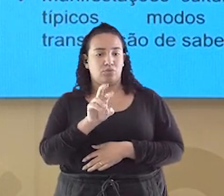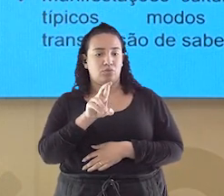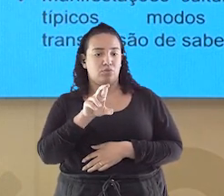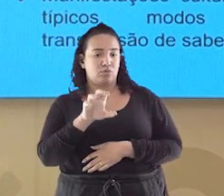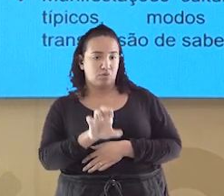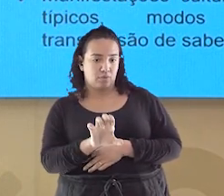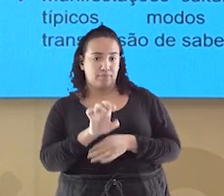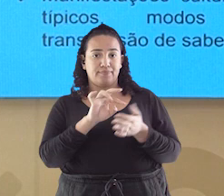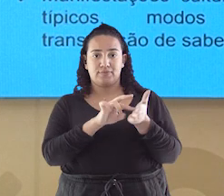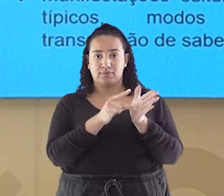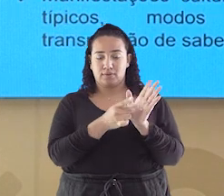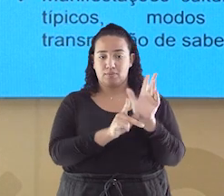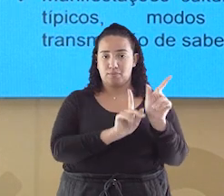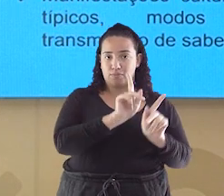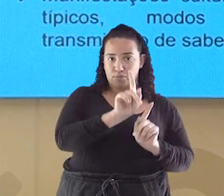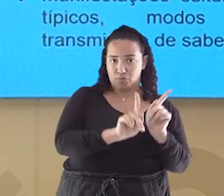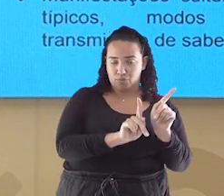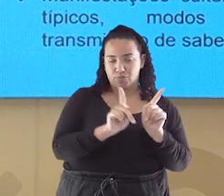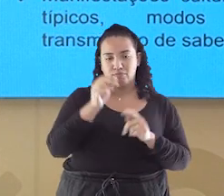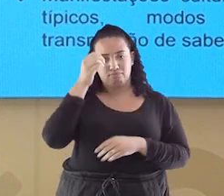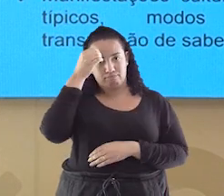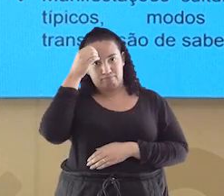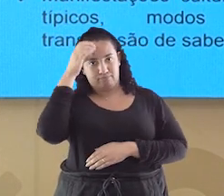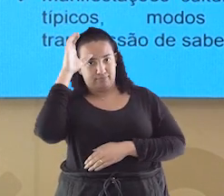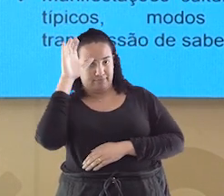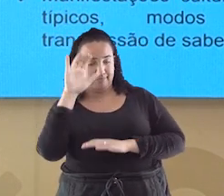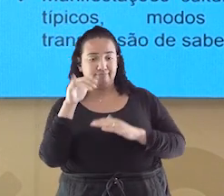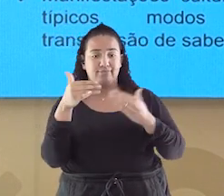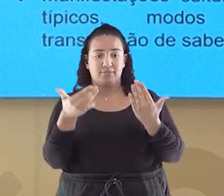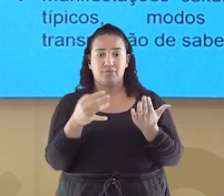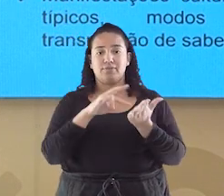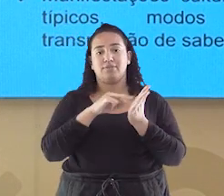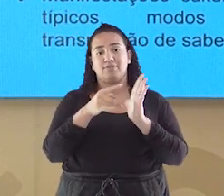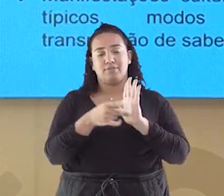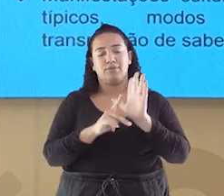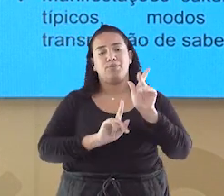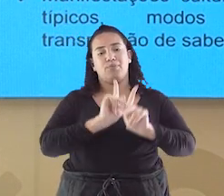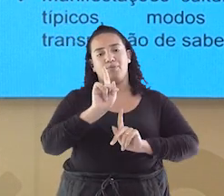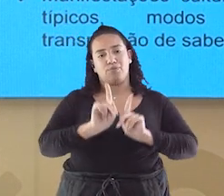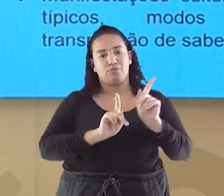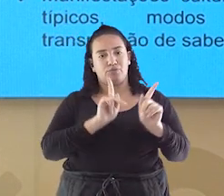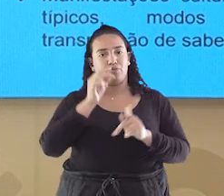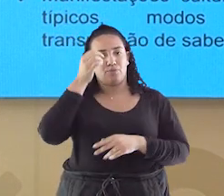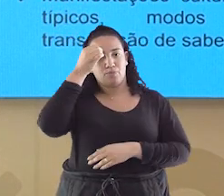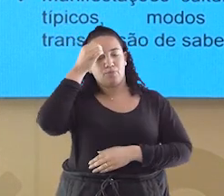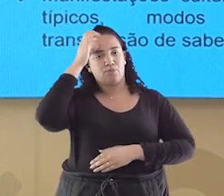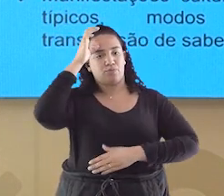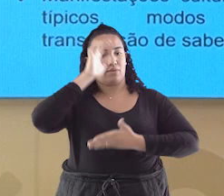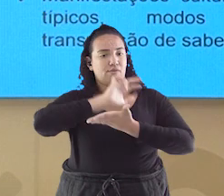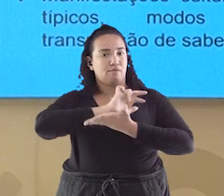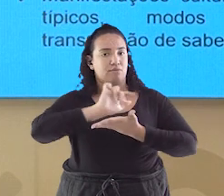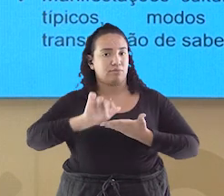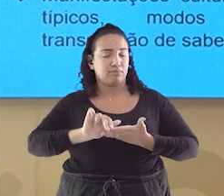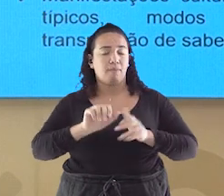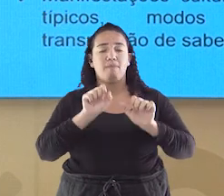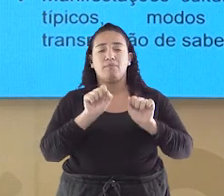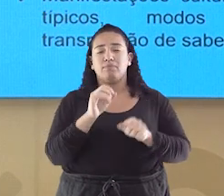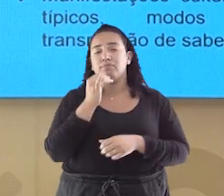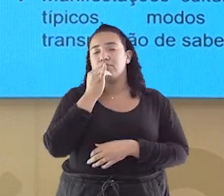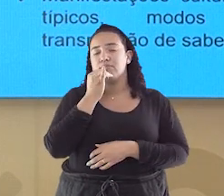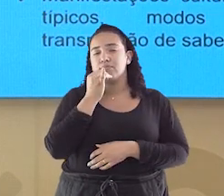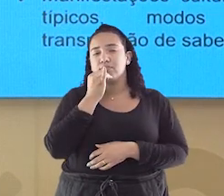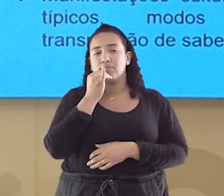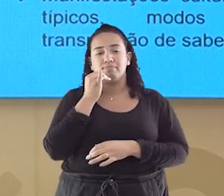e lore é conhecimento. Então, folclore é conhecimento do povo. Esse conhecimento pode